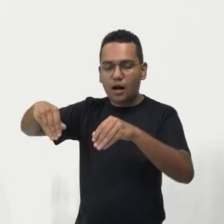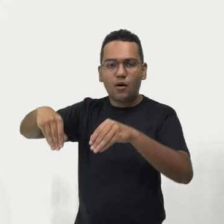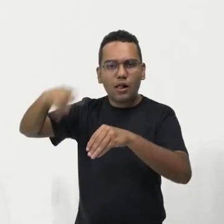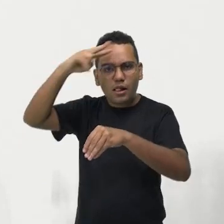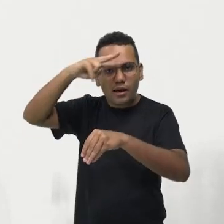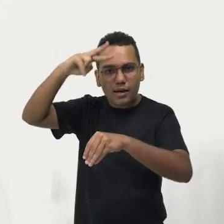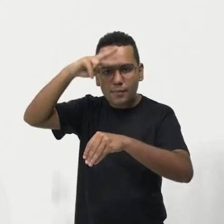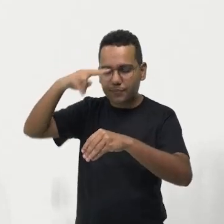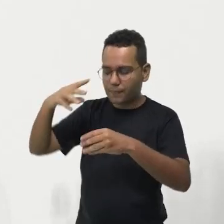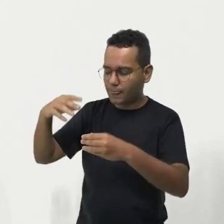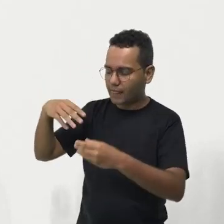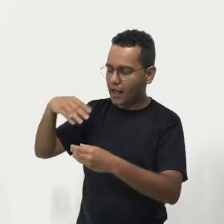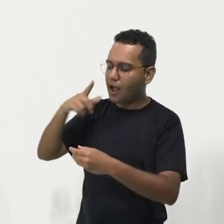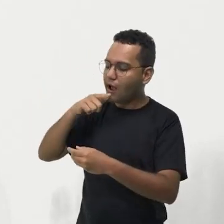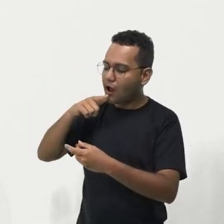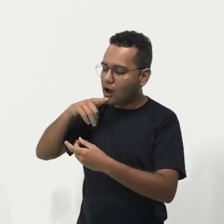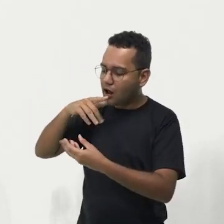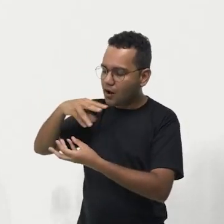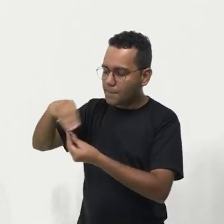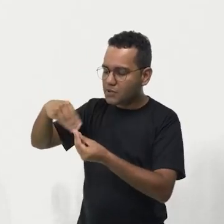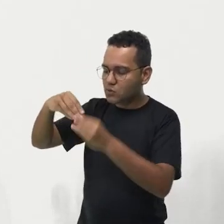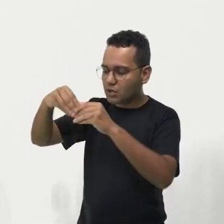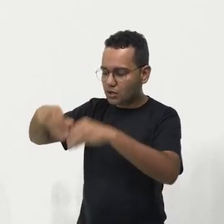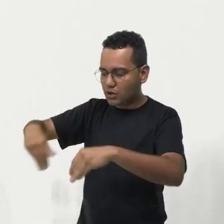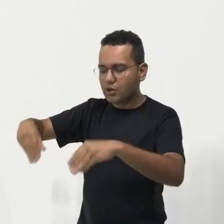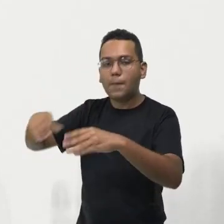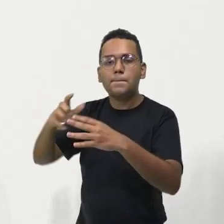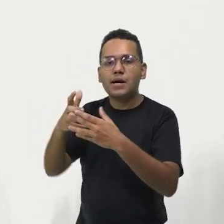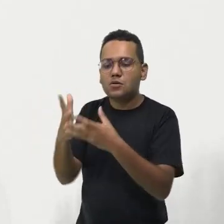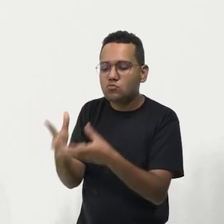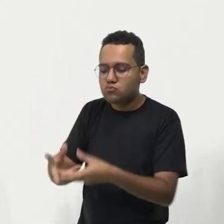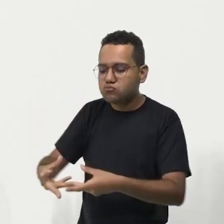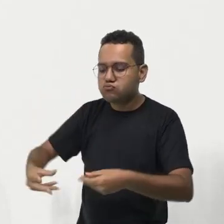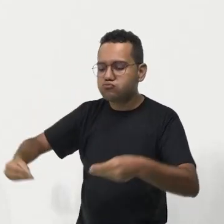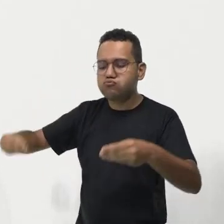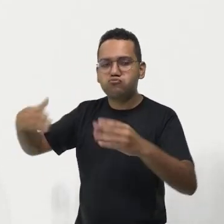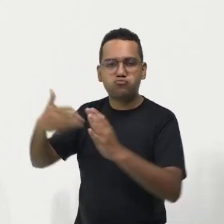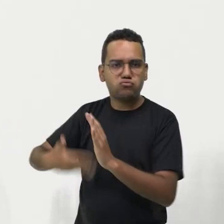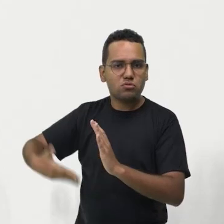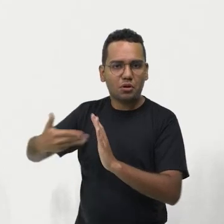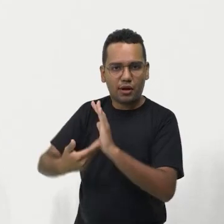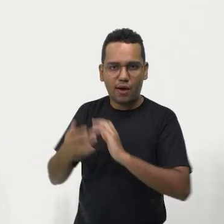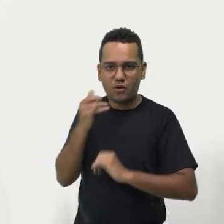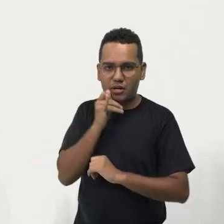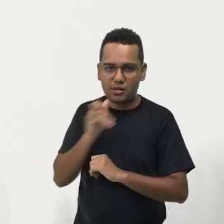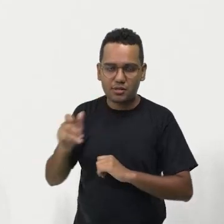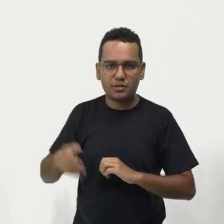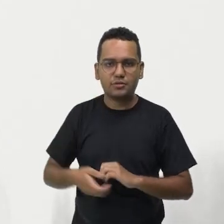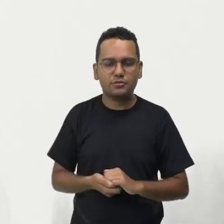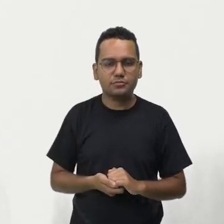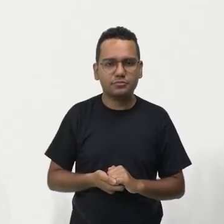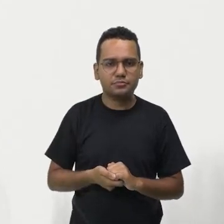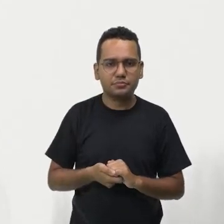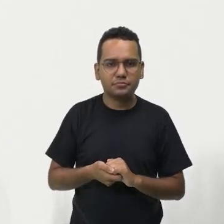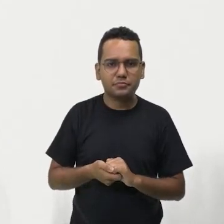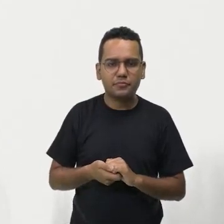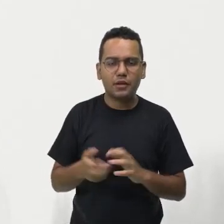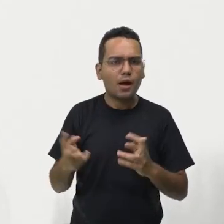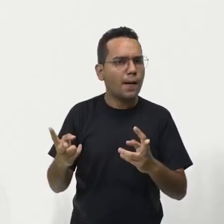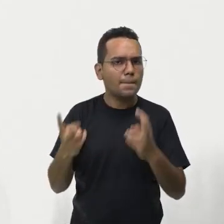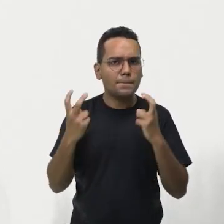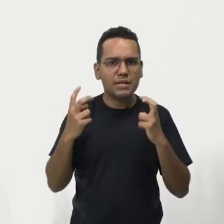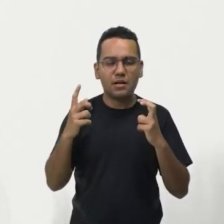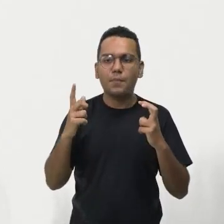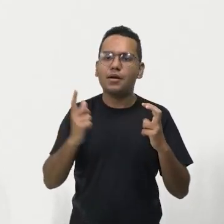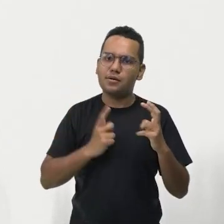água salgada é um meio que dissipa eletricidade com mais facilidade. Isso aqui